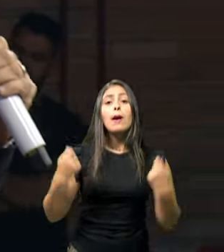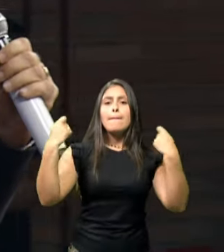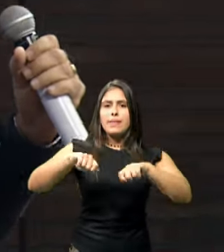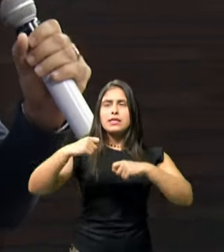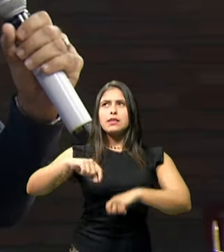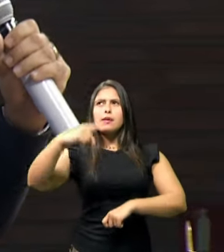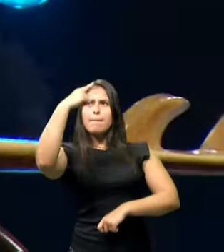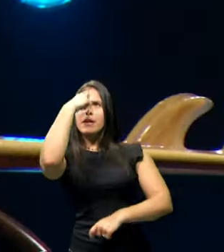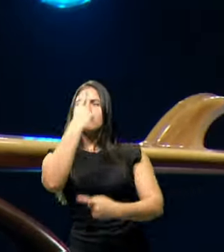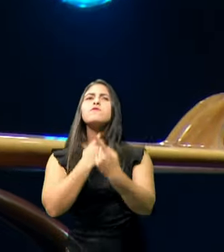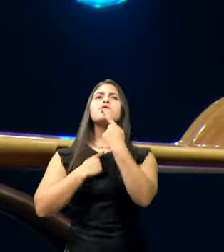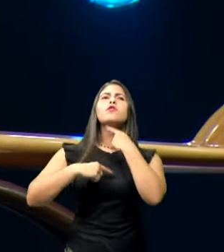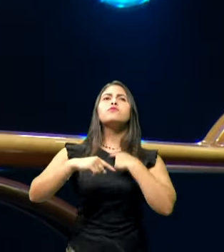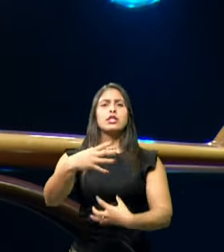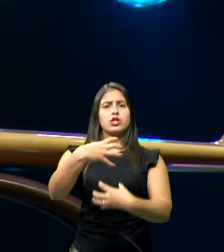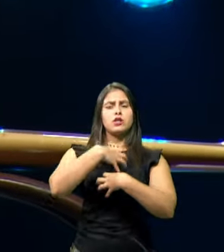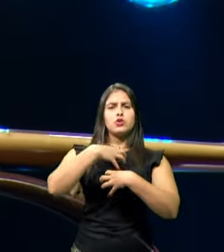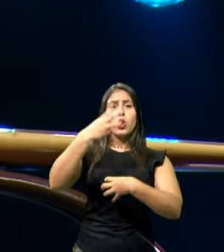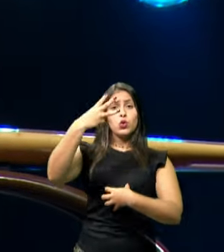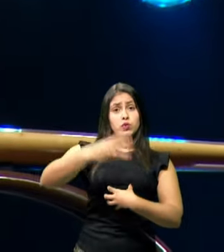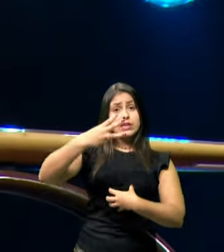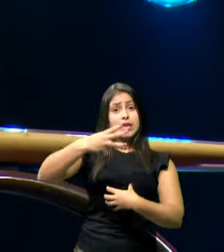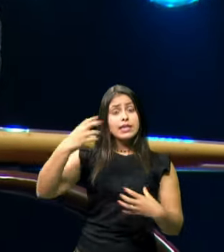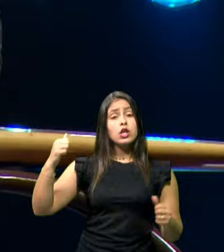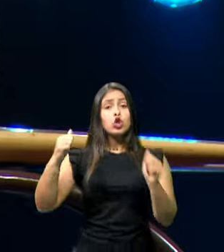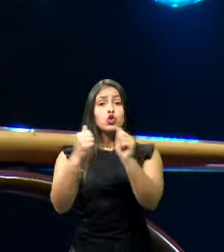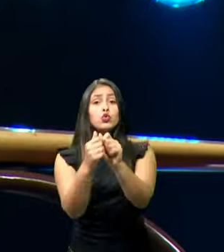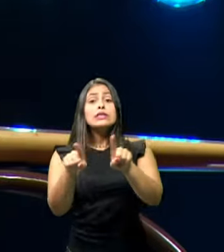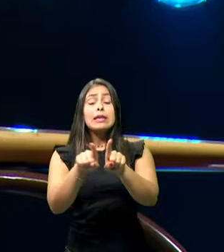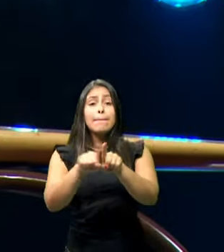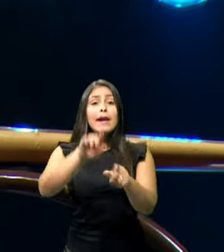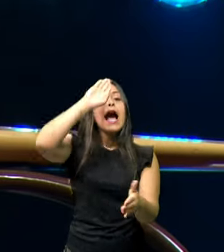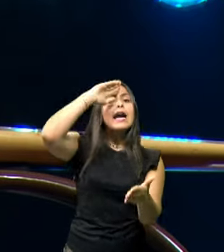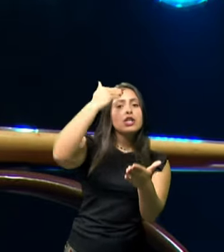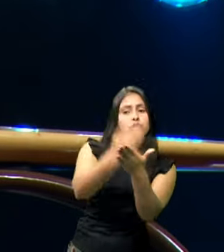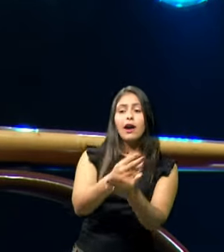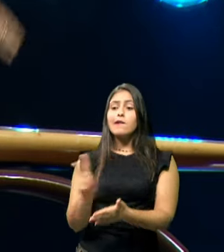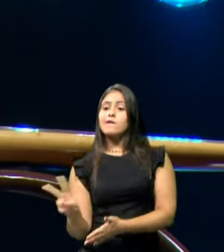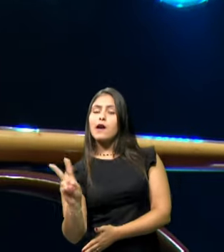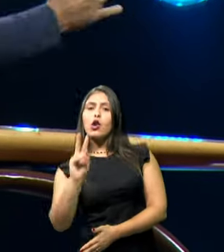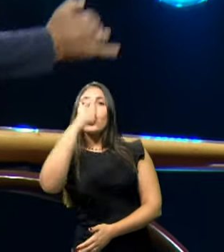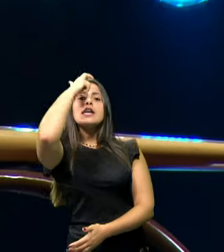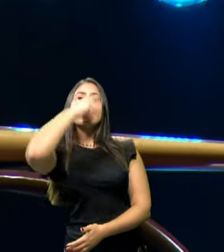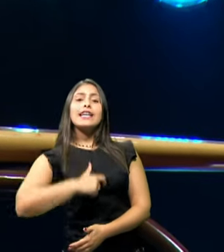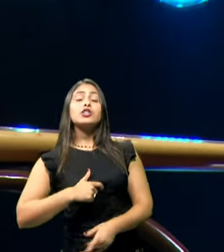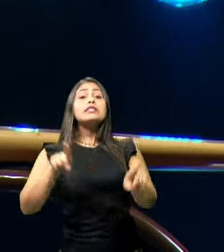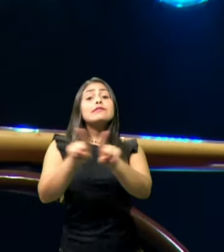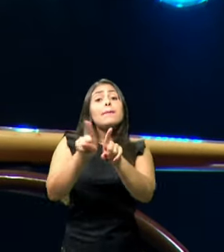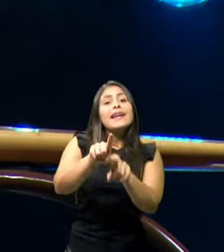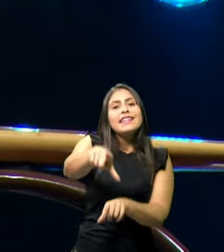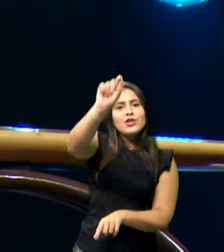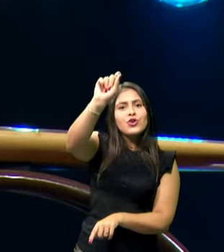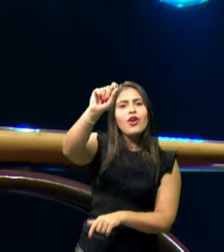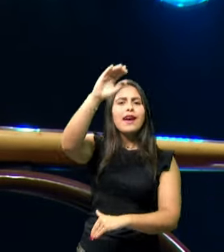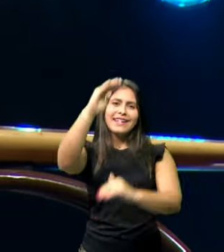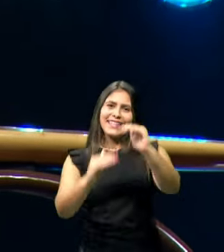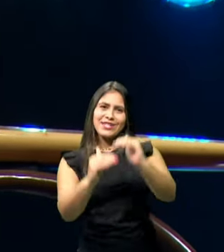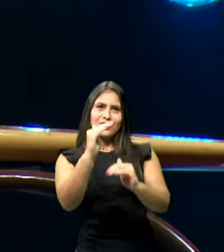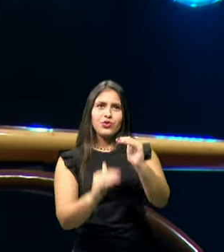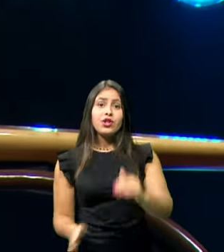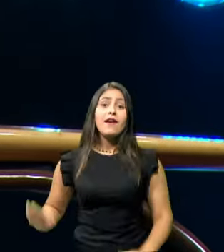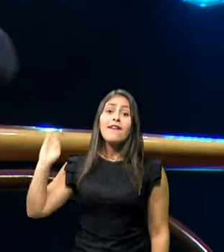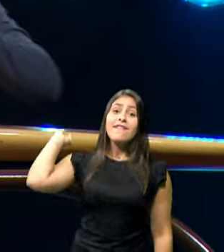mente, vontade, sentimentos, princípios, crenças, valores, caráter, escolha e atitude.